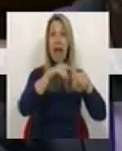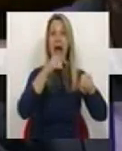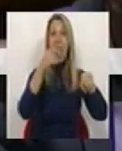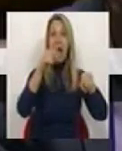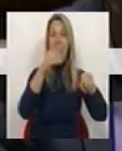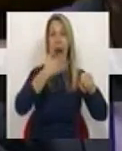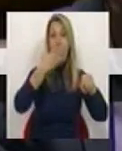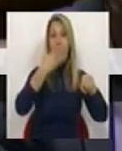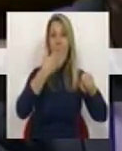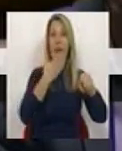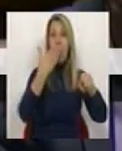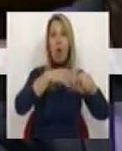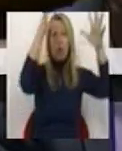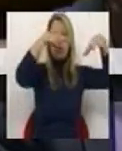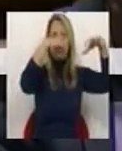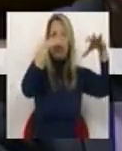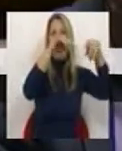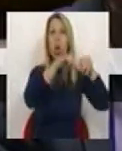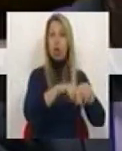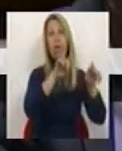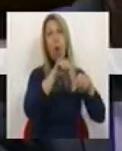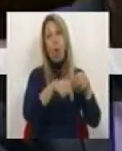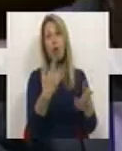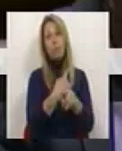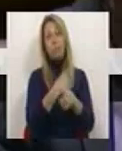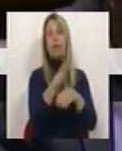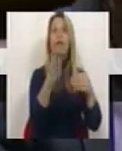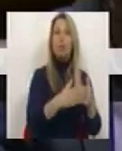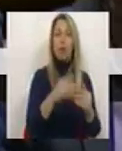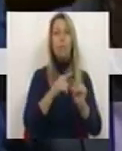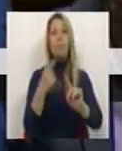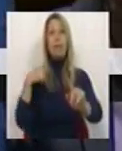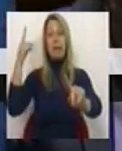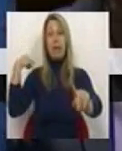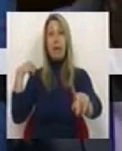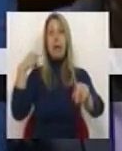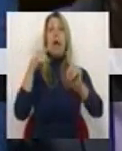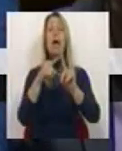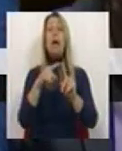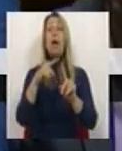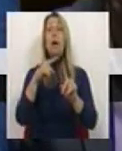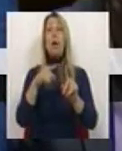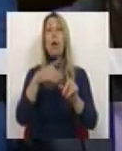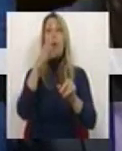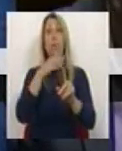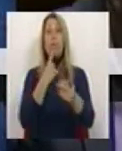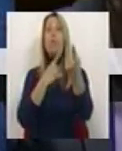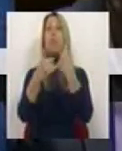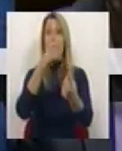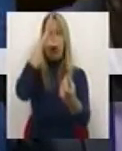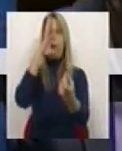do ano letivo passado, o Bloco de Esquerda dirigiu uma pergunta ao Governo para alertar para a situação da Alexandre Herculano e o